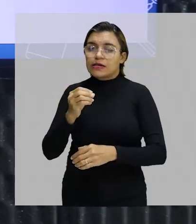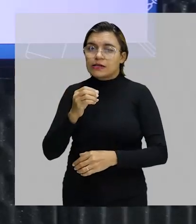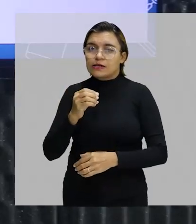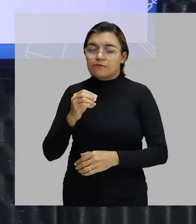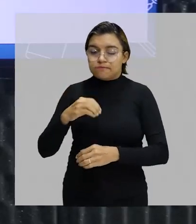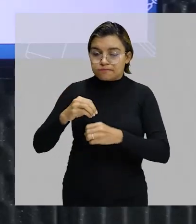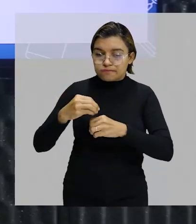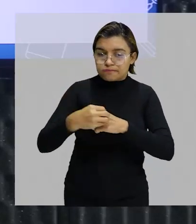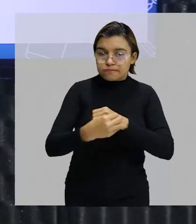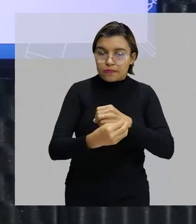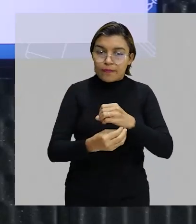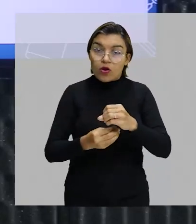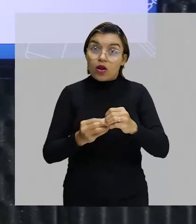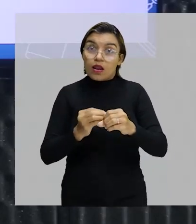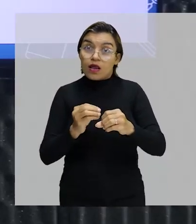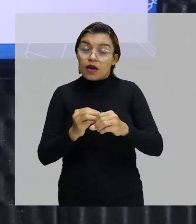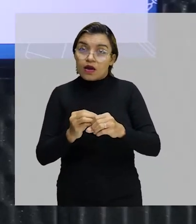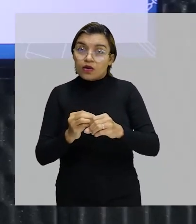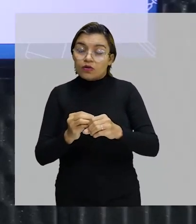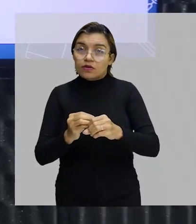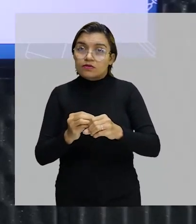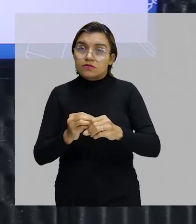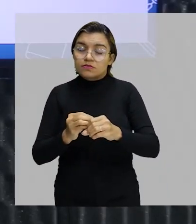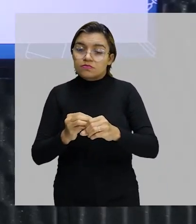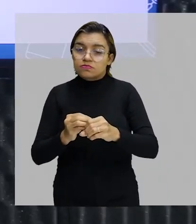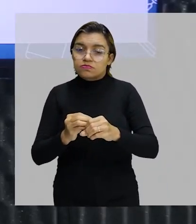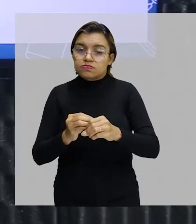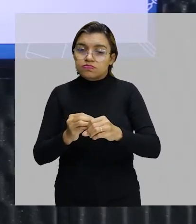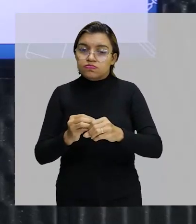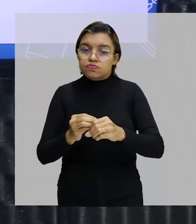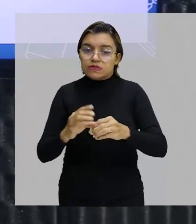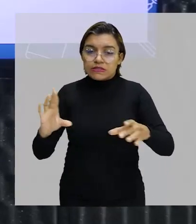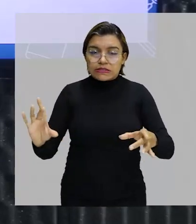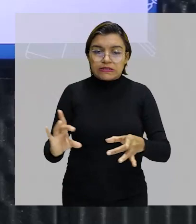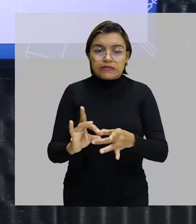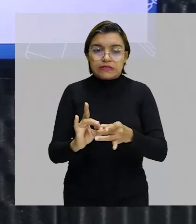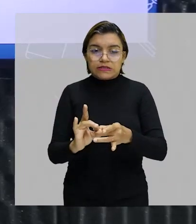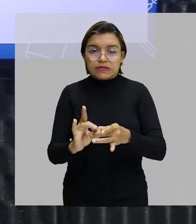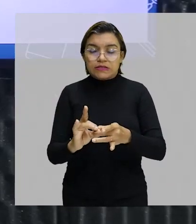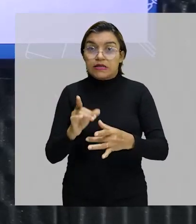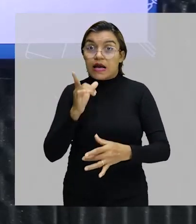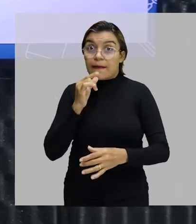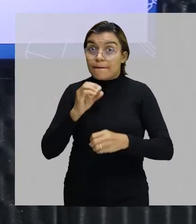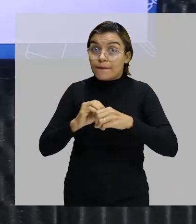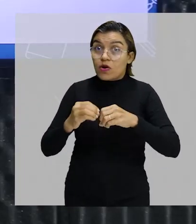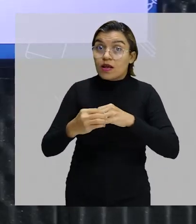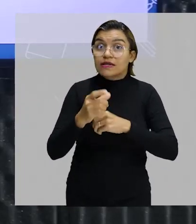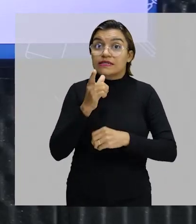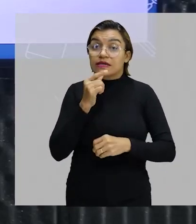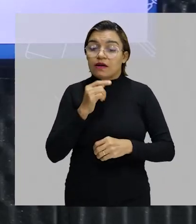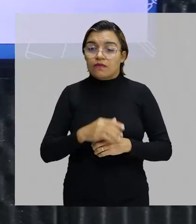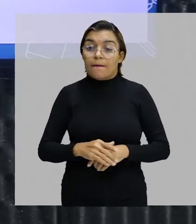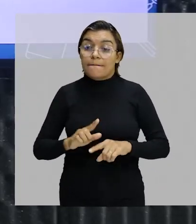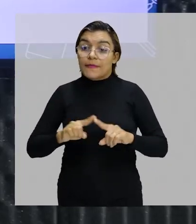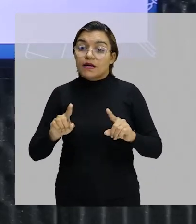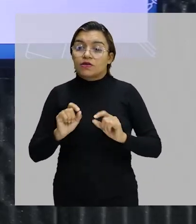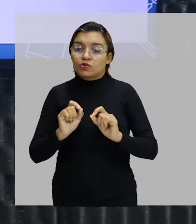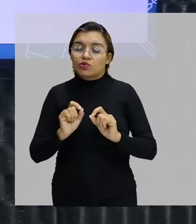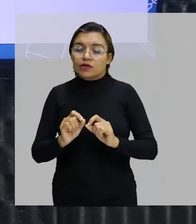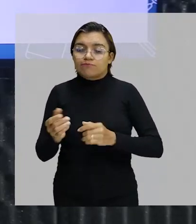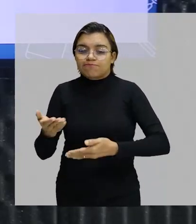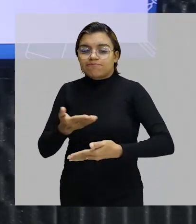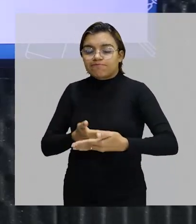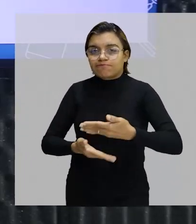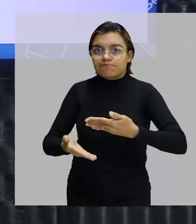intermoleculares entre as moléculas, no caso, entre as moléculas de água. Mas as moléculas da superfície só